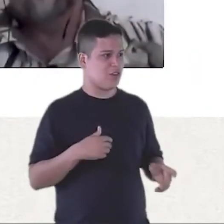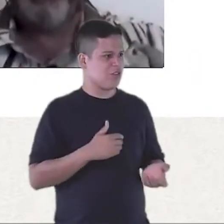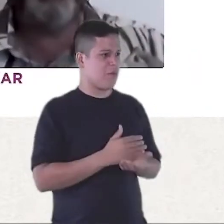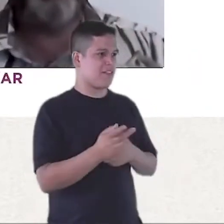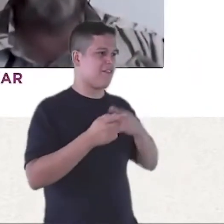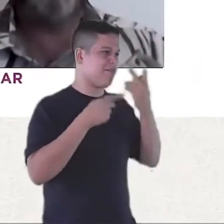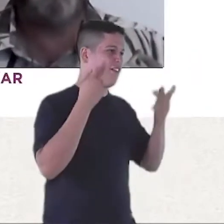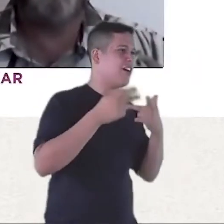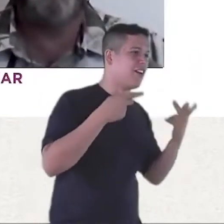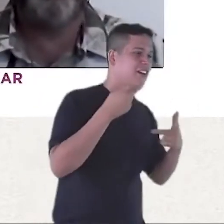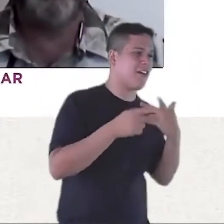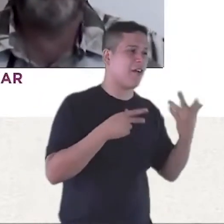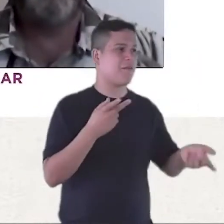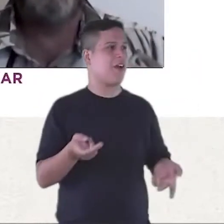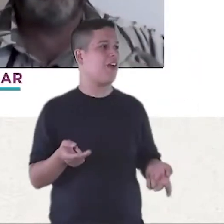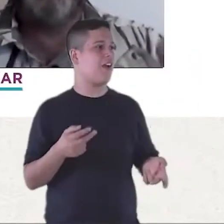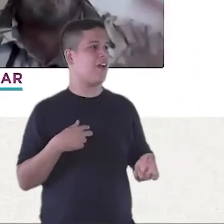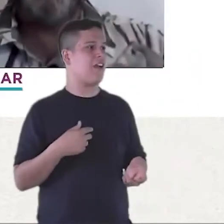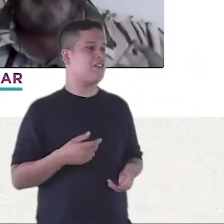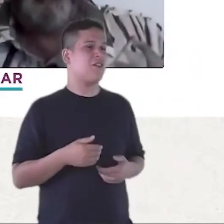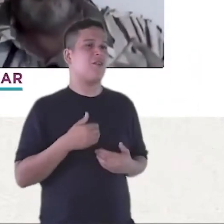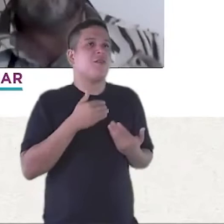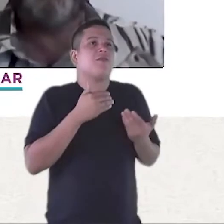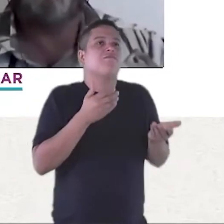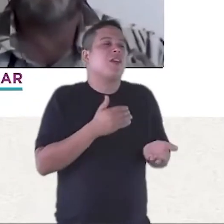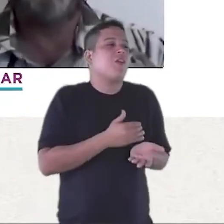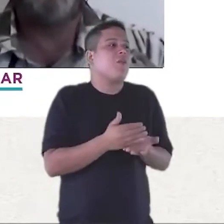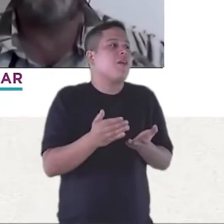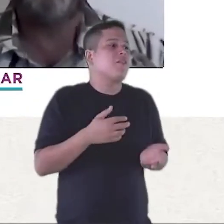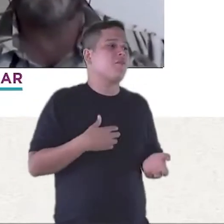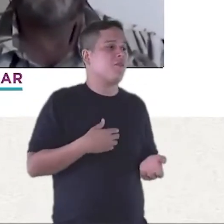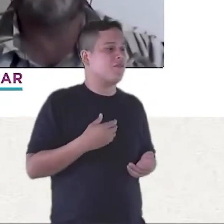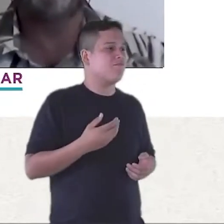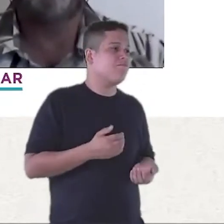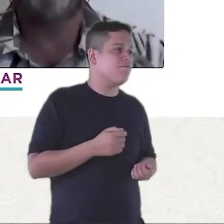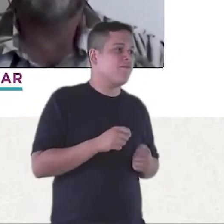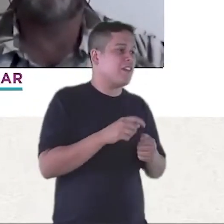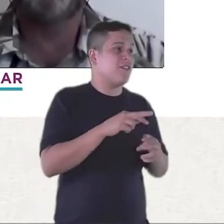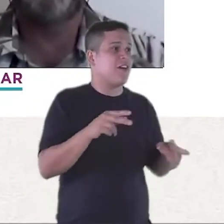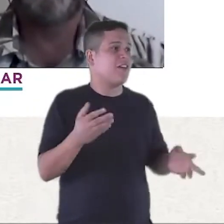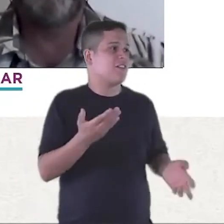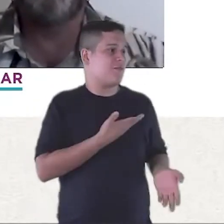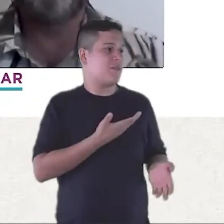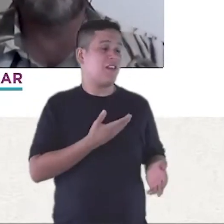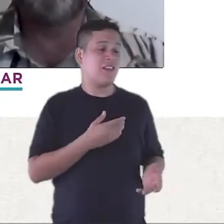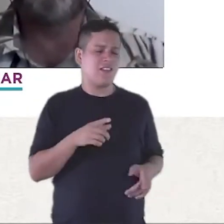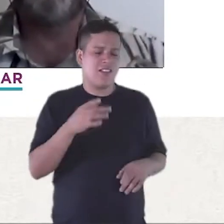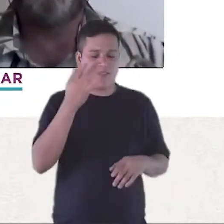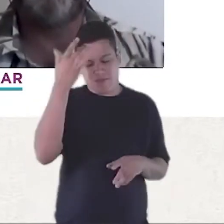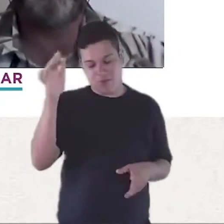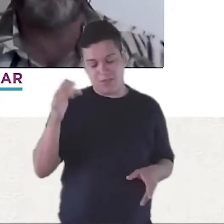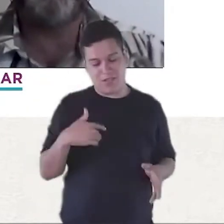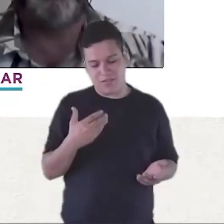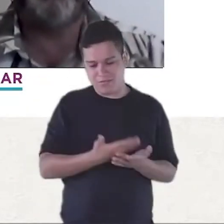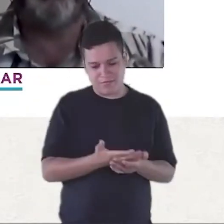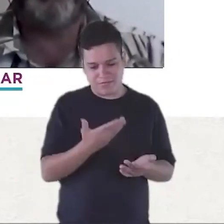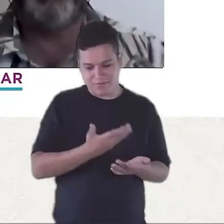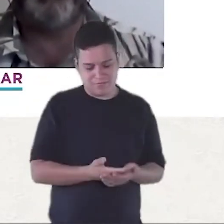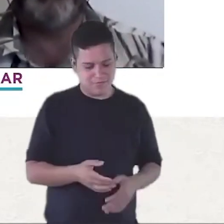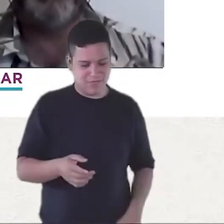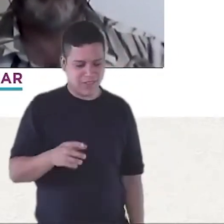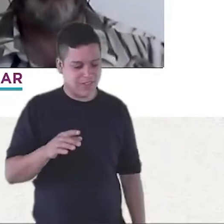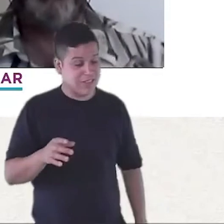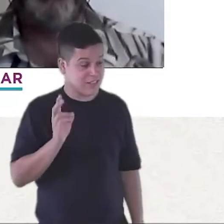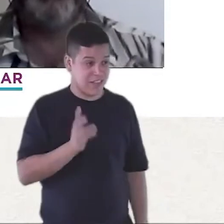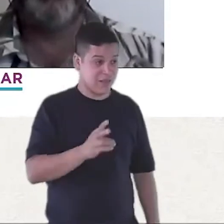fica mais receptivo, sabe? É, eu não sei o que acontece com vocês, eu estou estudando. Eu continuo estudando todo final